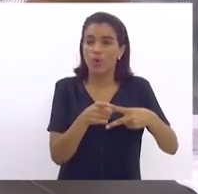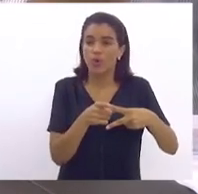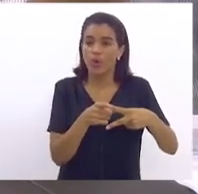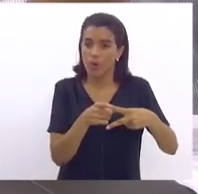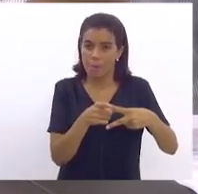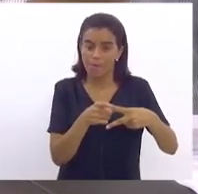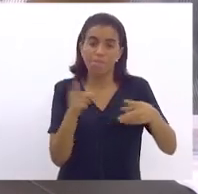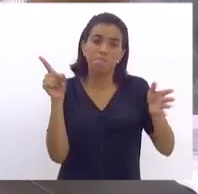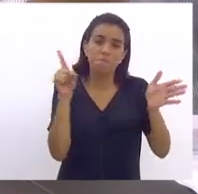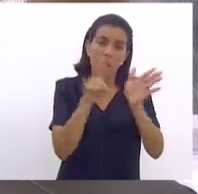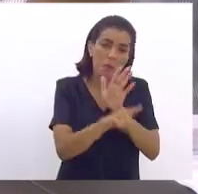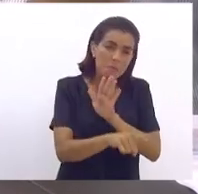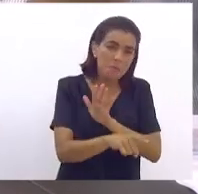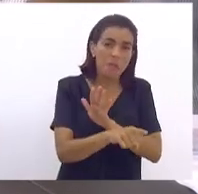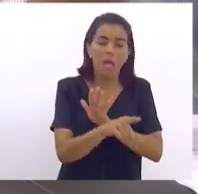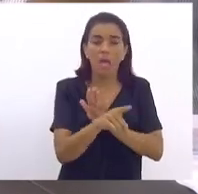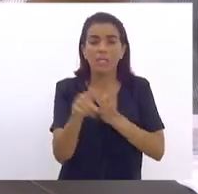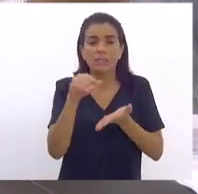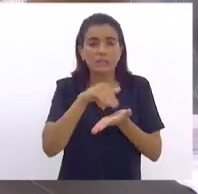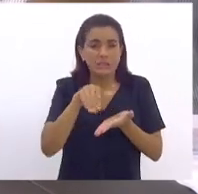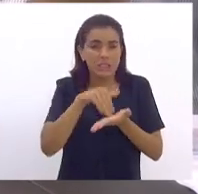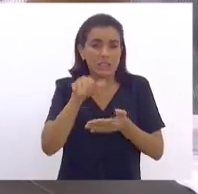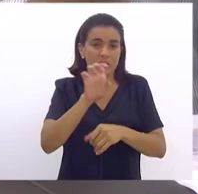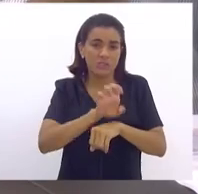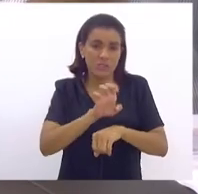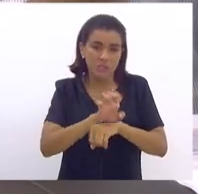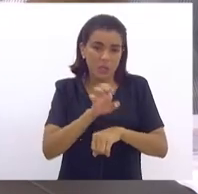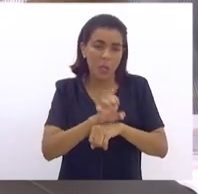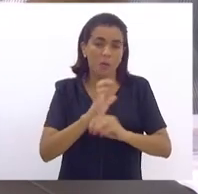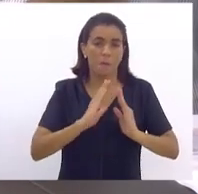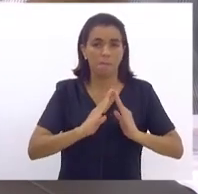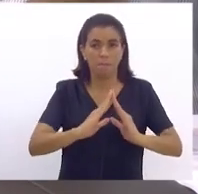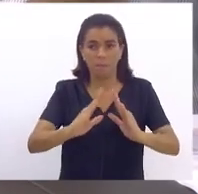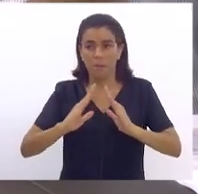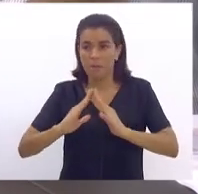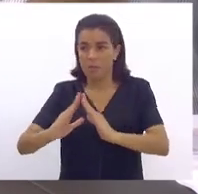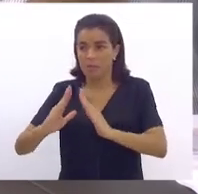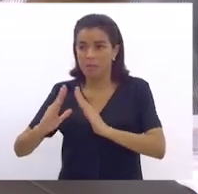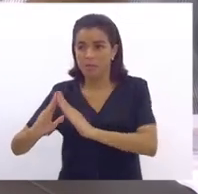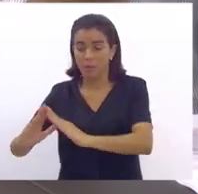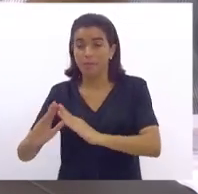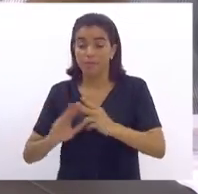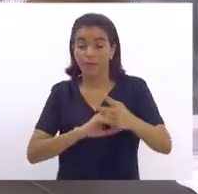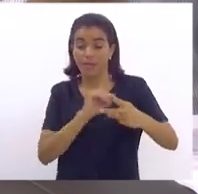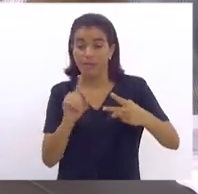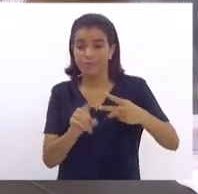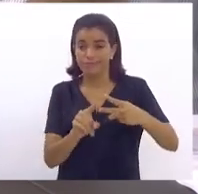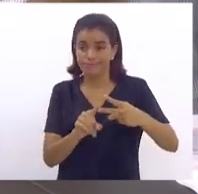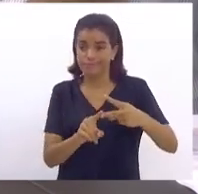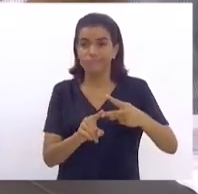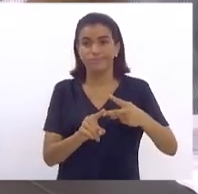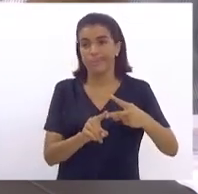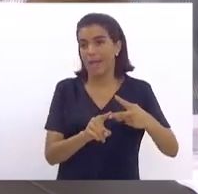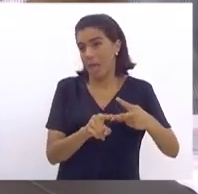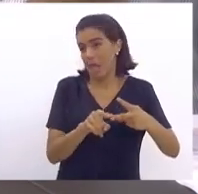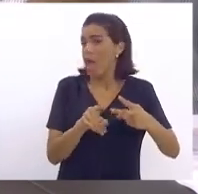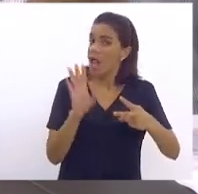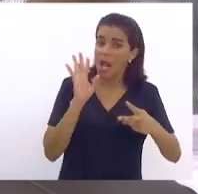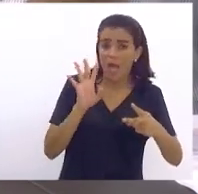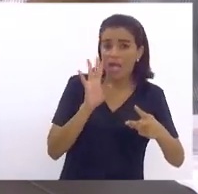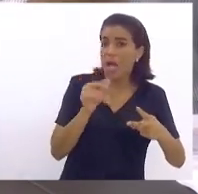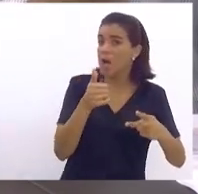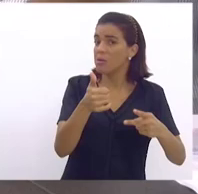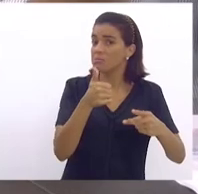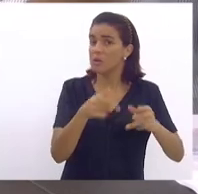fazer um questionamento na Secretaria Estadual de Habitação sobre isso. A outra é legal o projeto, é